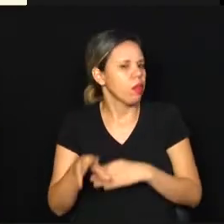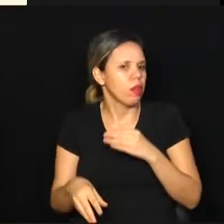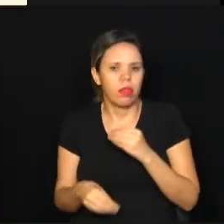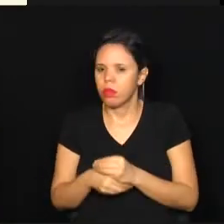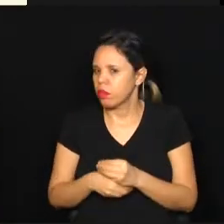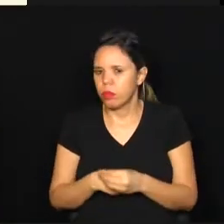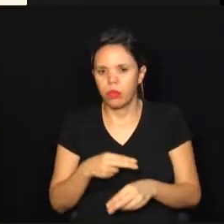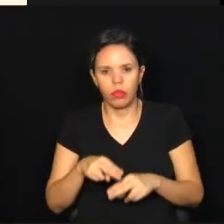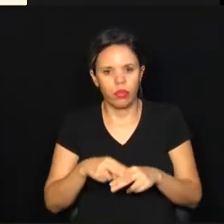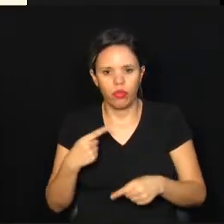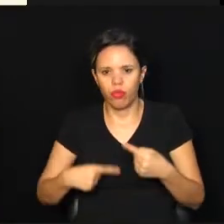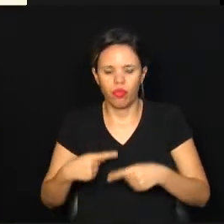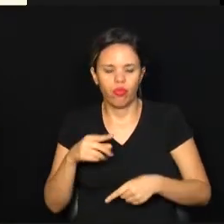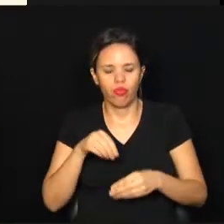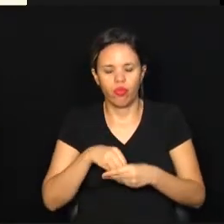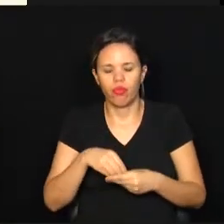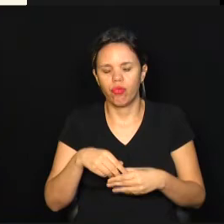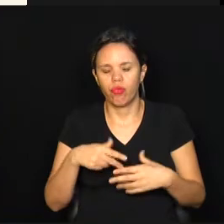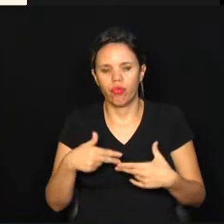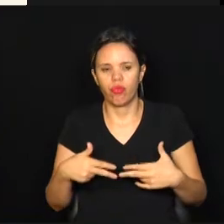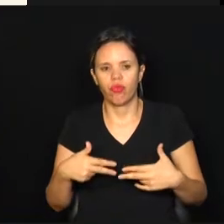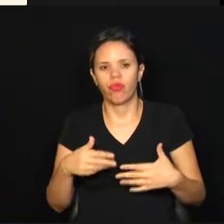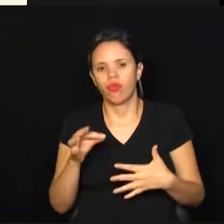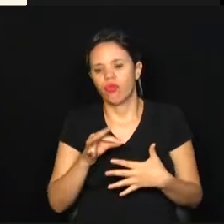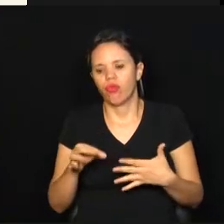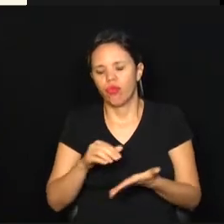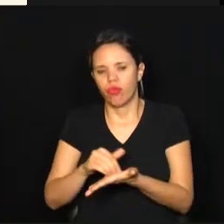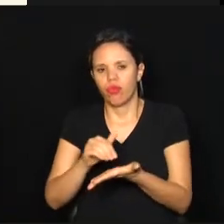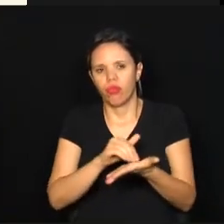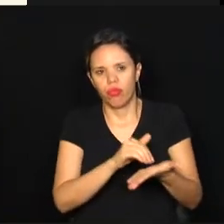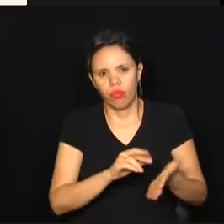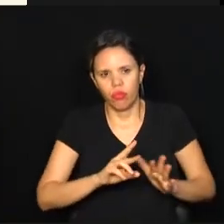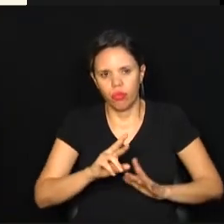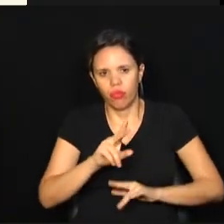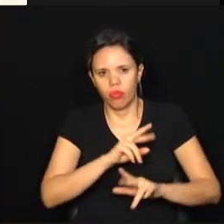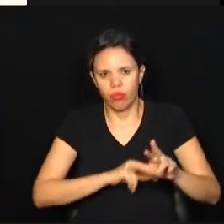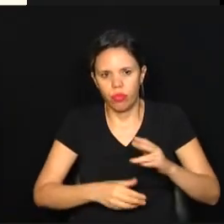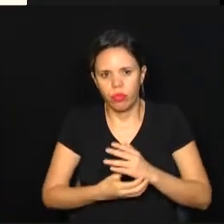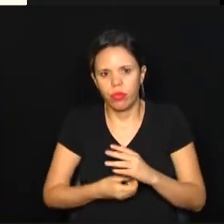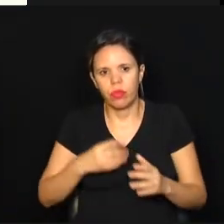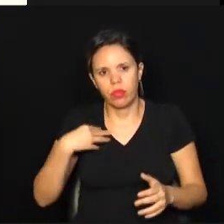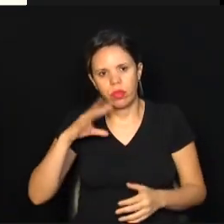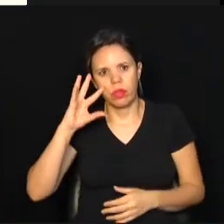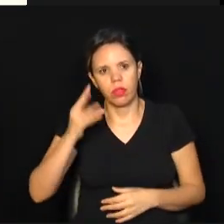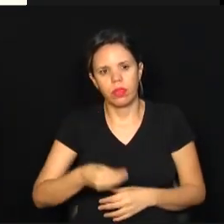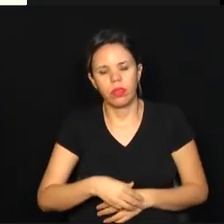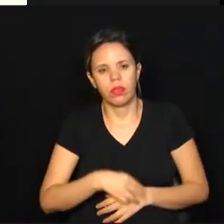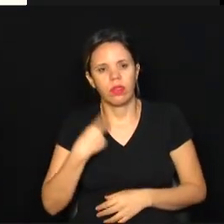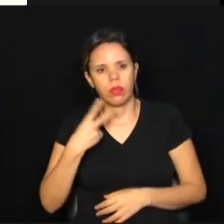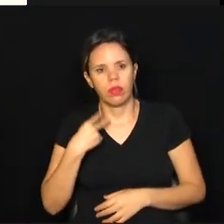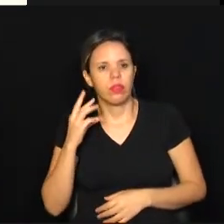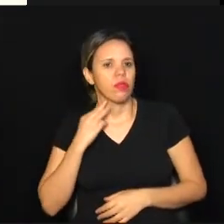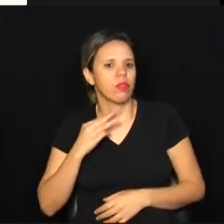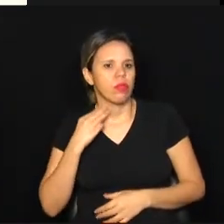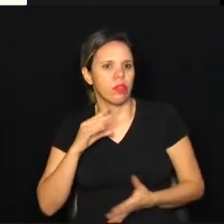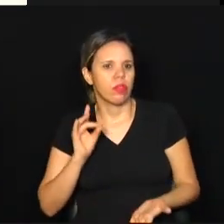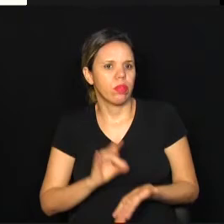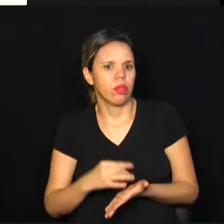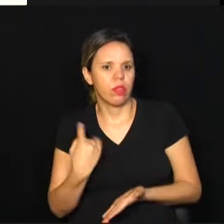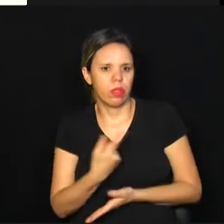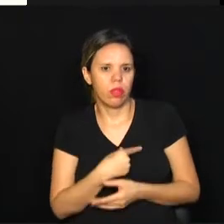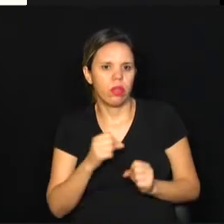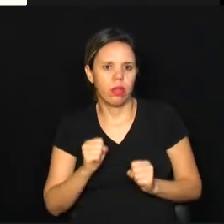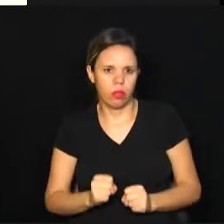por discussões internas com as demais secretarias, né? Então, eu entendo, vereador Cecílio, que realmente a gente